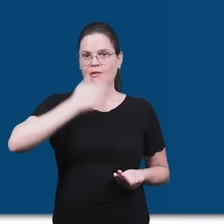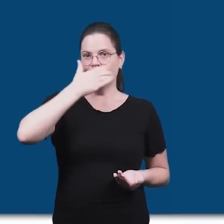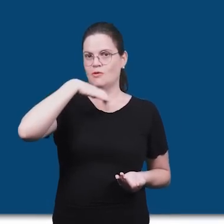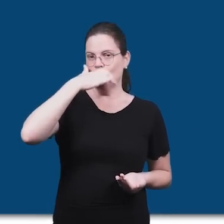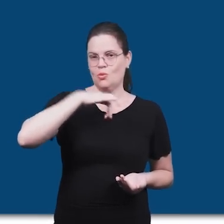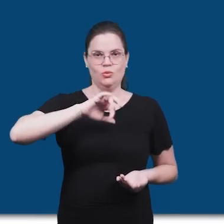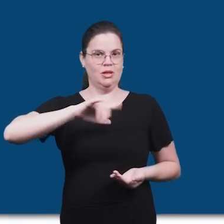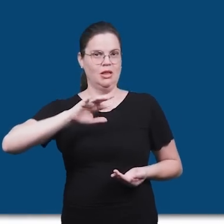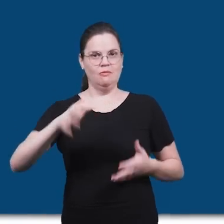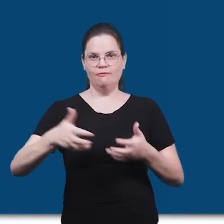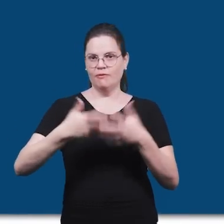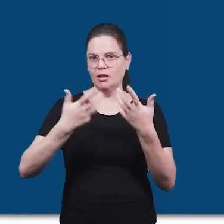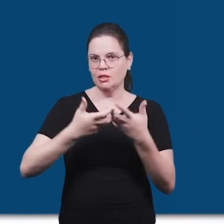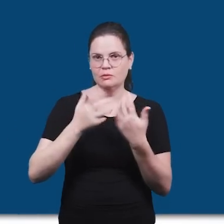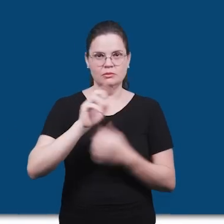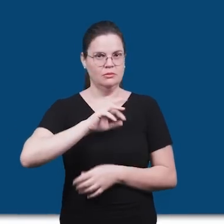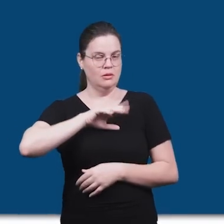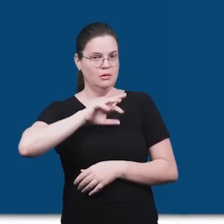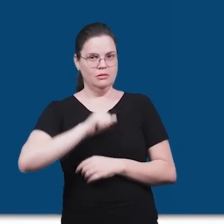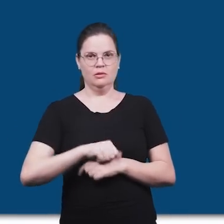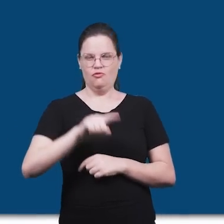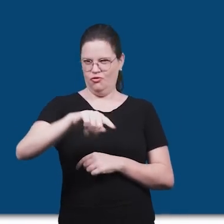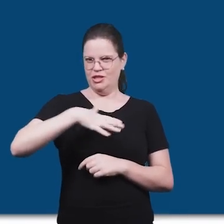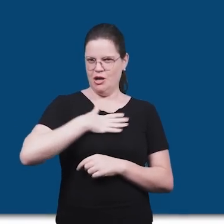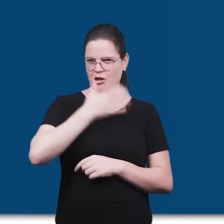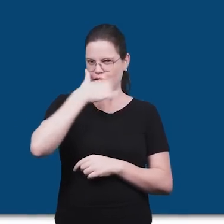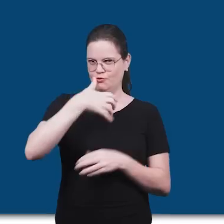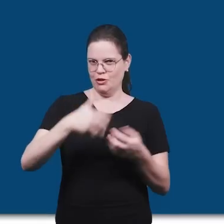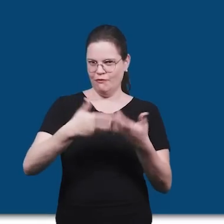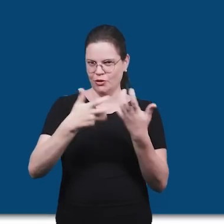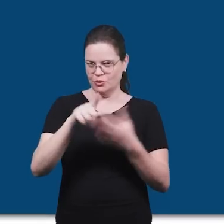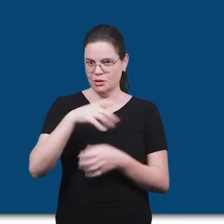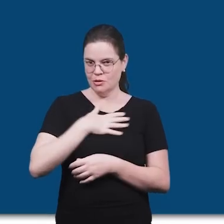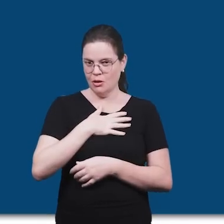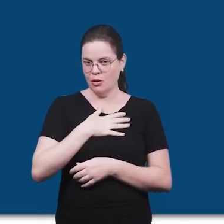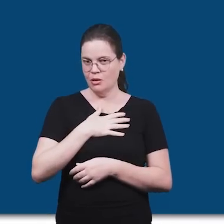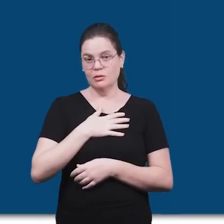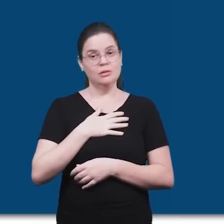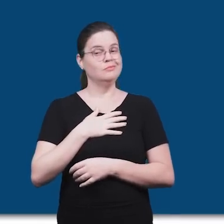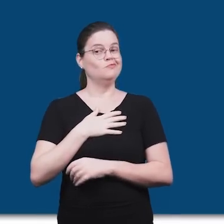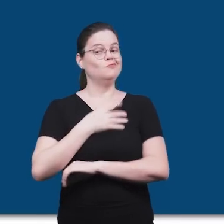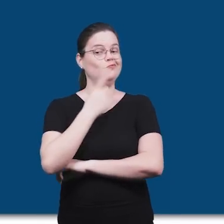comer fruta, verdura. Todo mundo aqui come fruta e verdura?